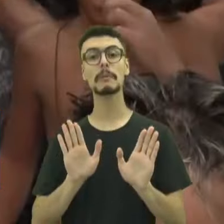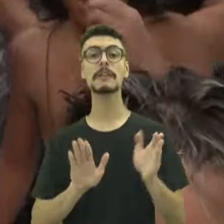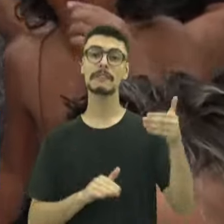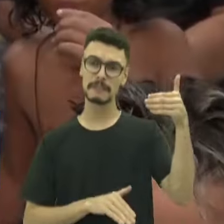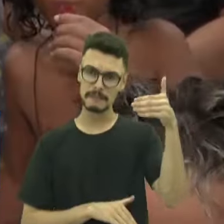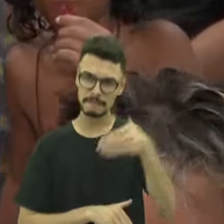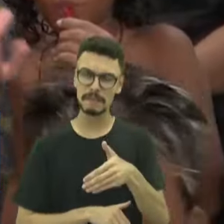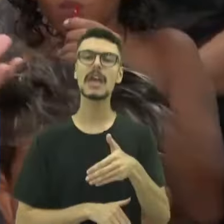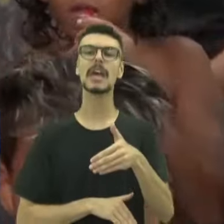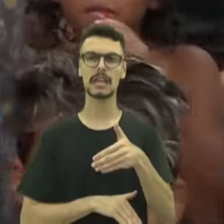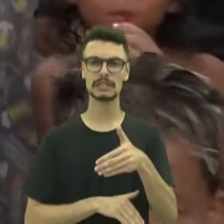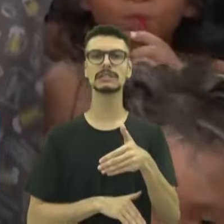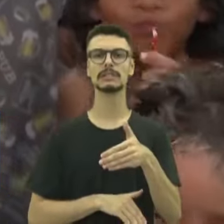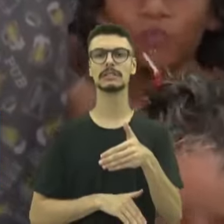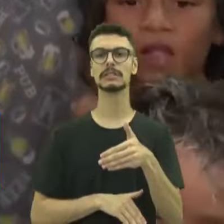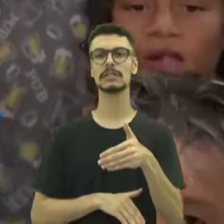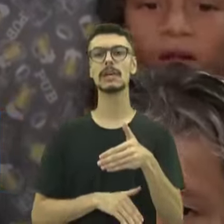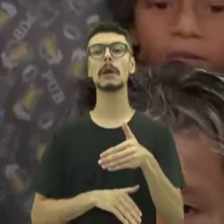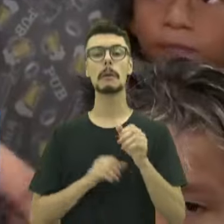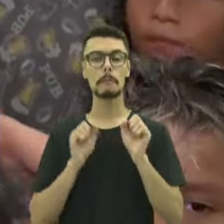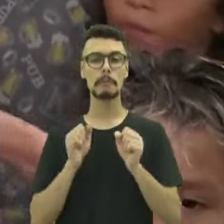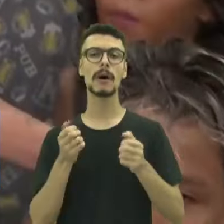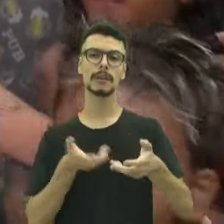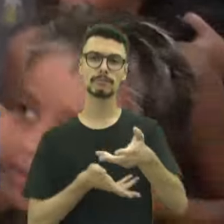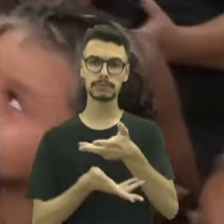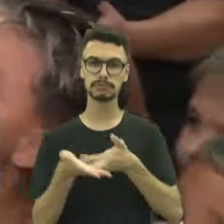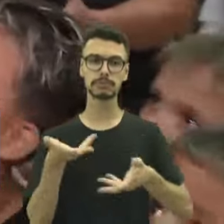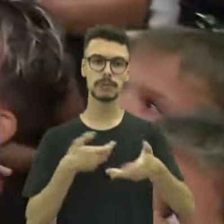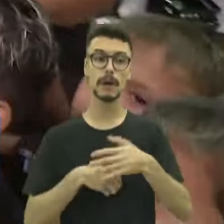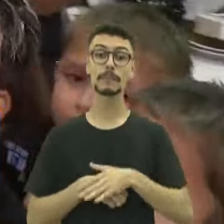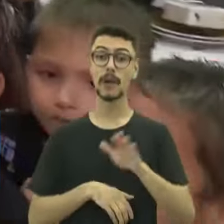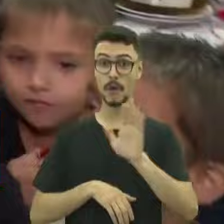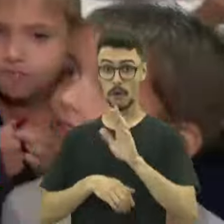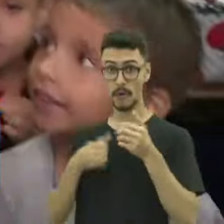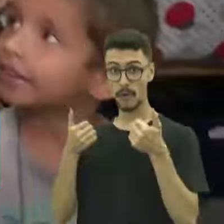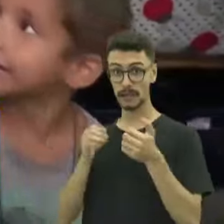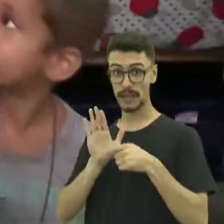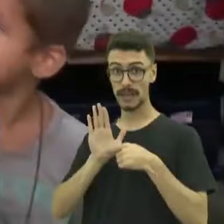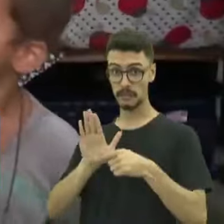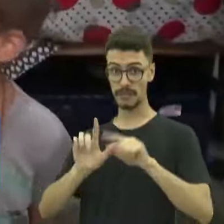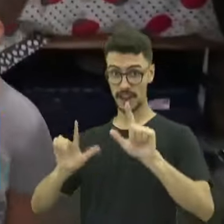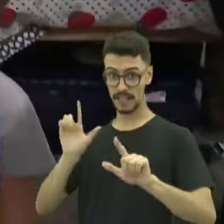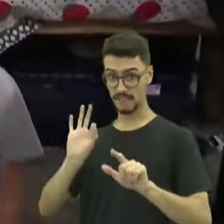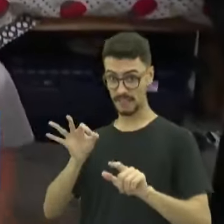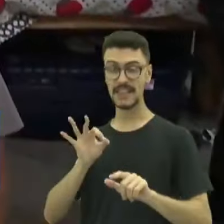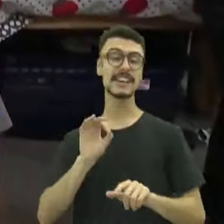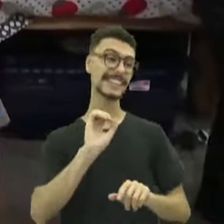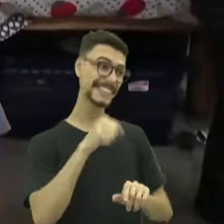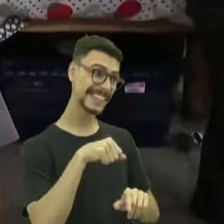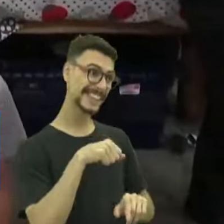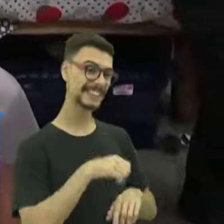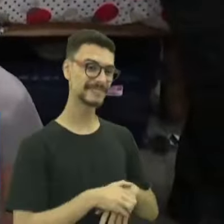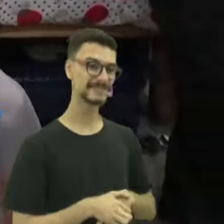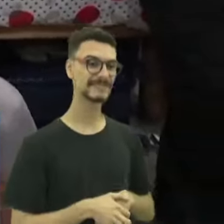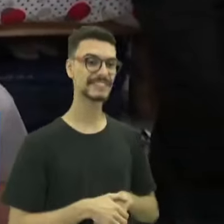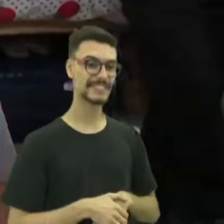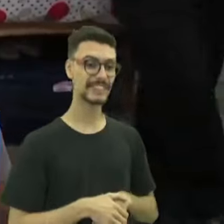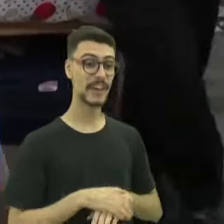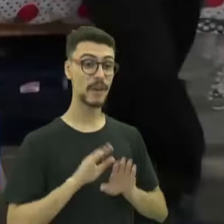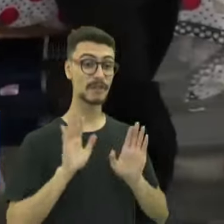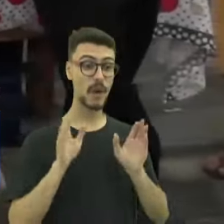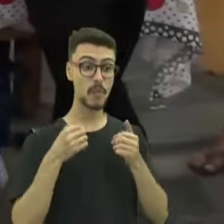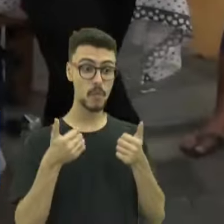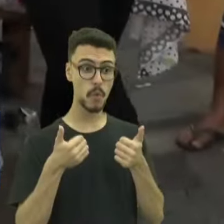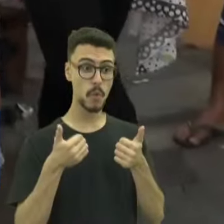pessoal que tá com você pode pedir os pescados. Aqui, ó, galera. Oi, pessoal, querem aparecer na TV, é? Sim! Olha só! Dá um oi, então,